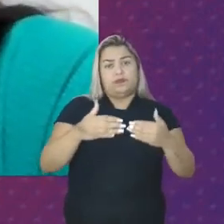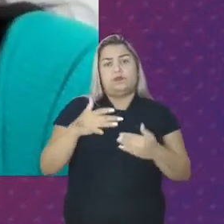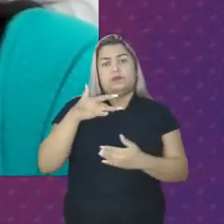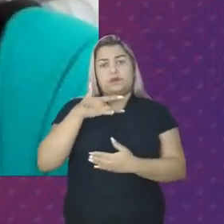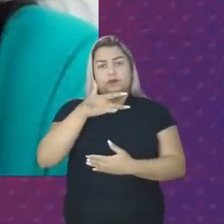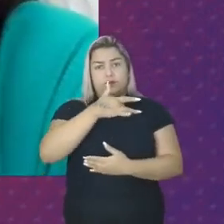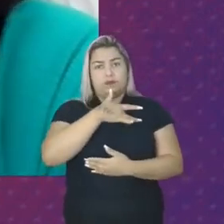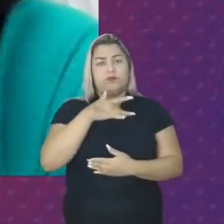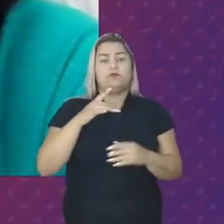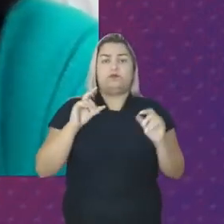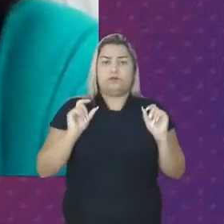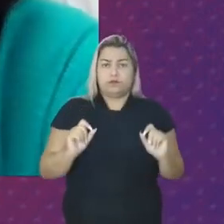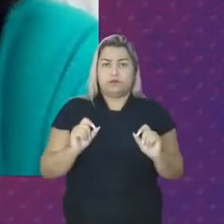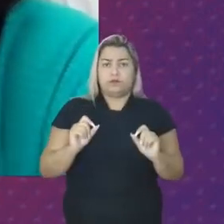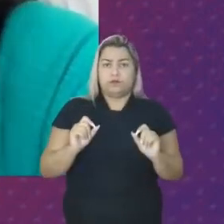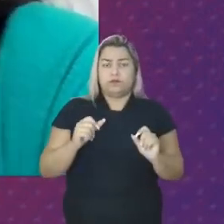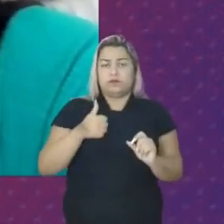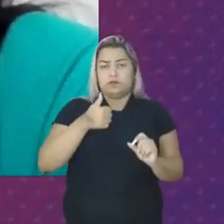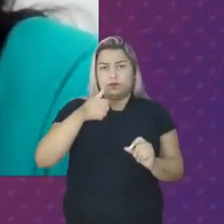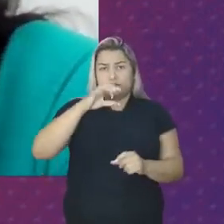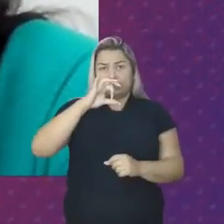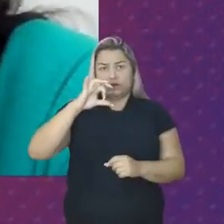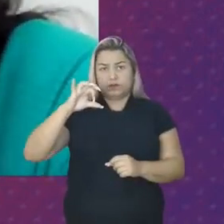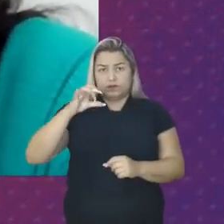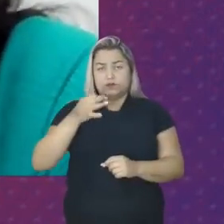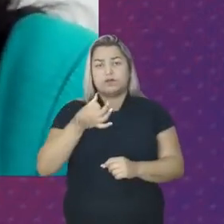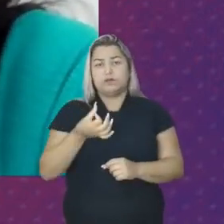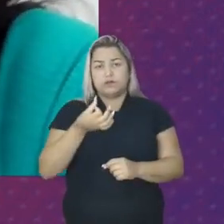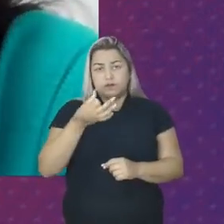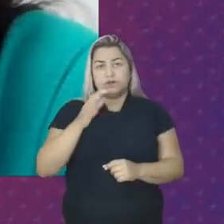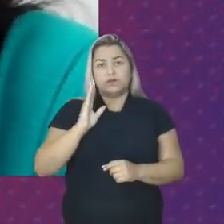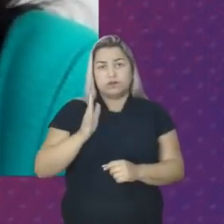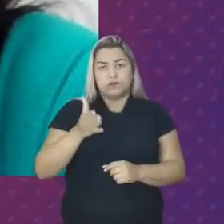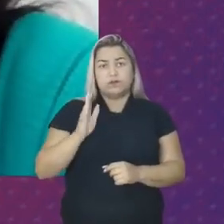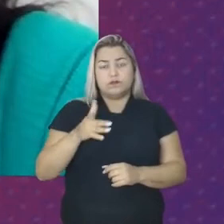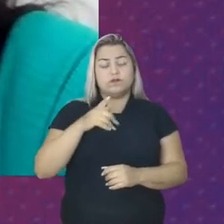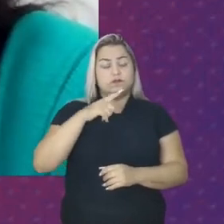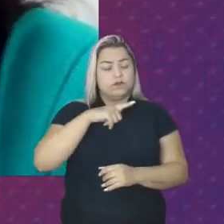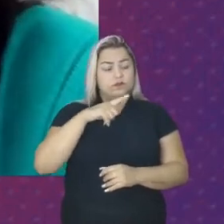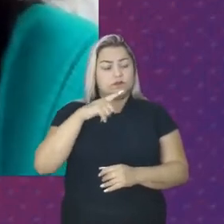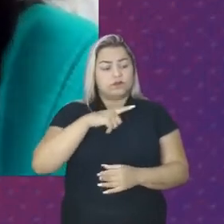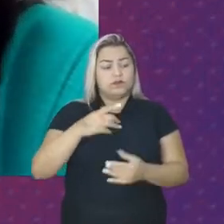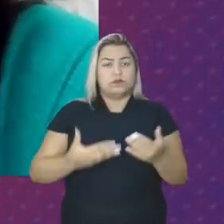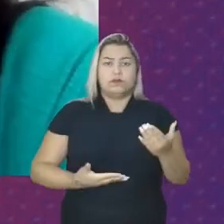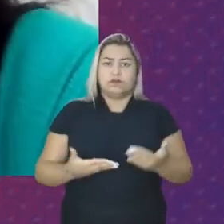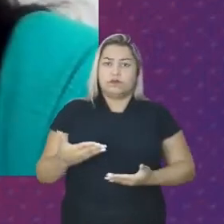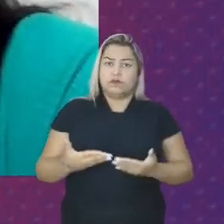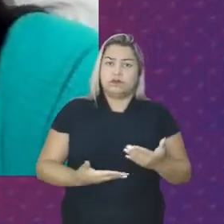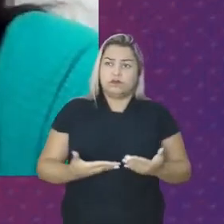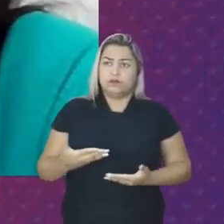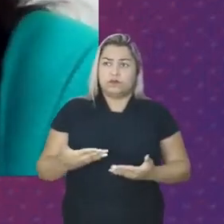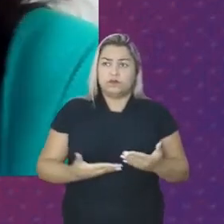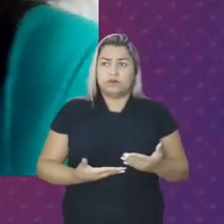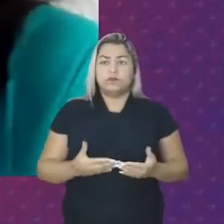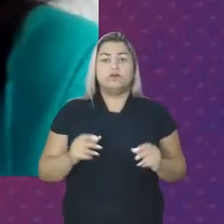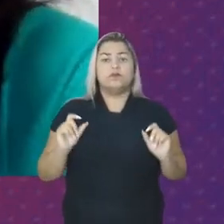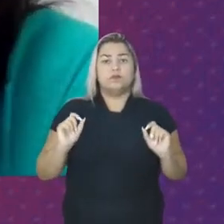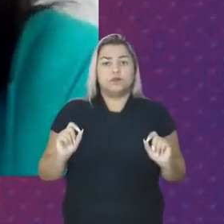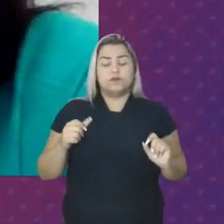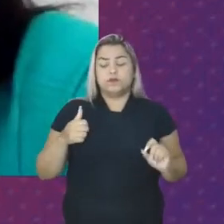Saúde, que desde 1996 já tinha um serviço telefônico chamado Pergunte AIDS, né? E